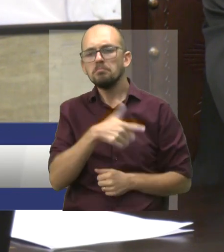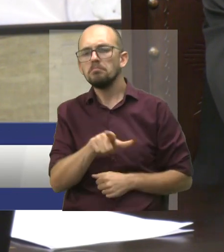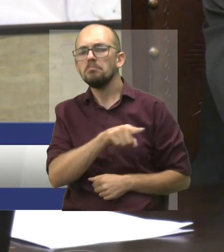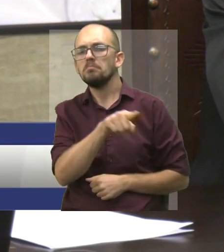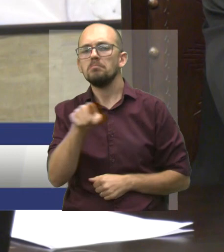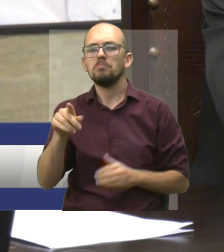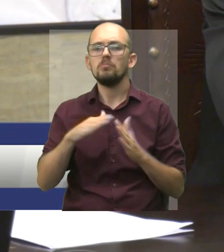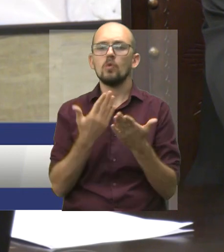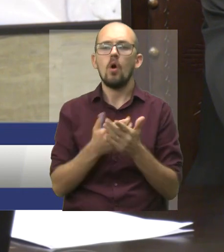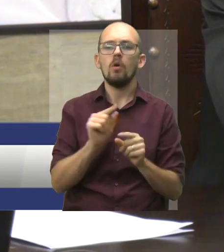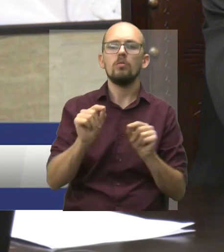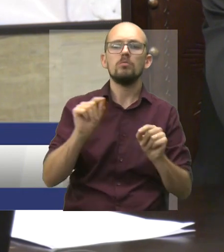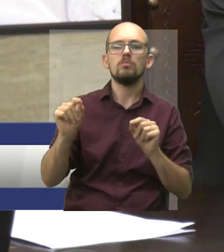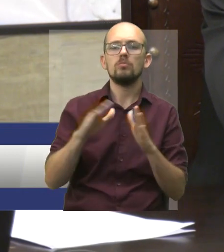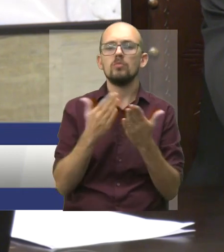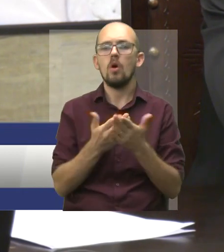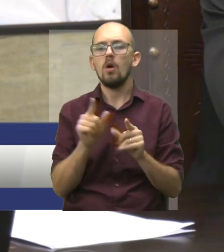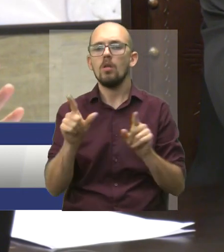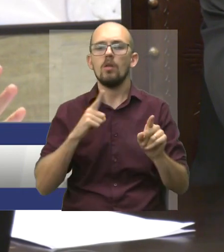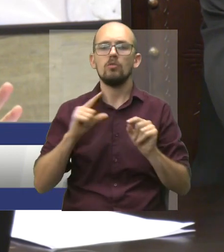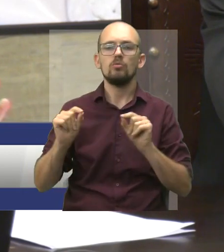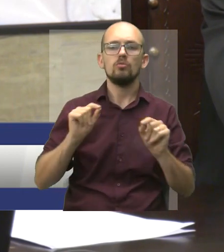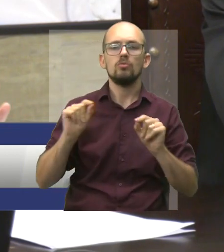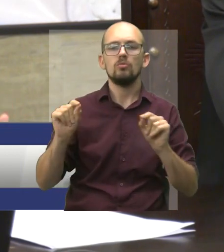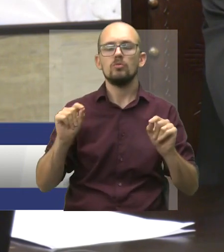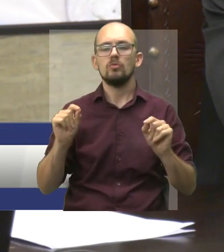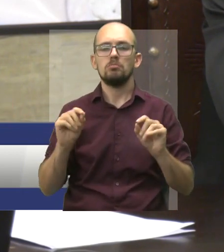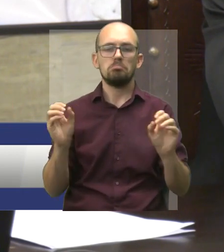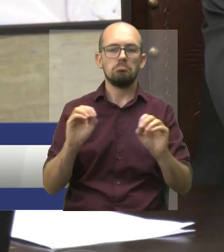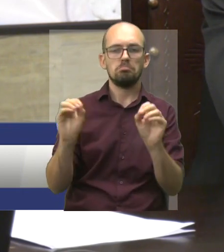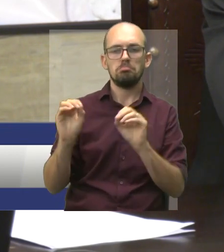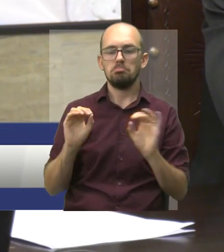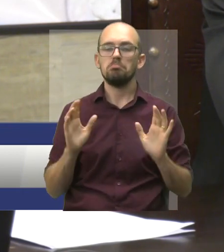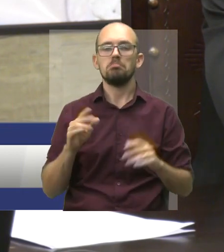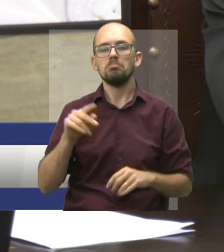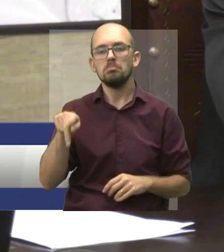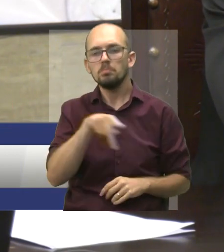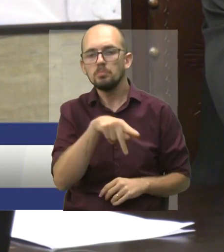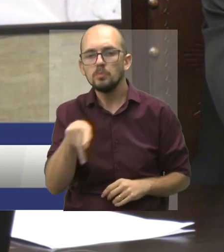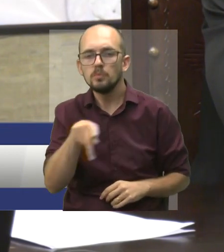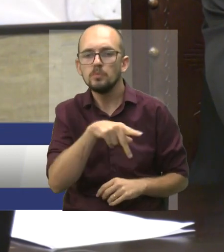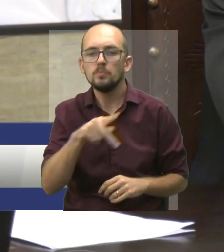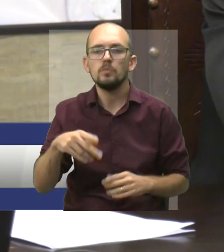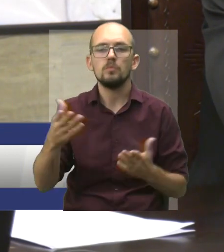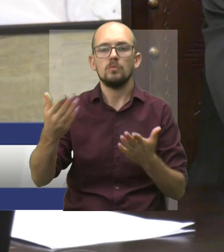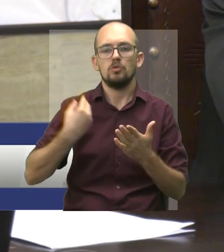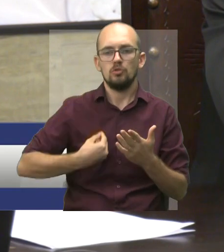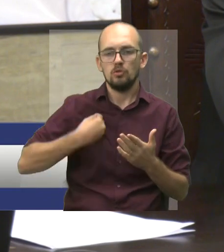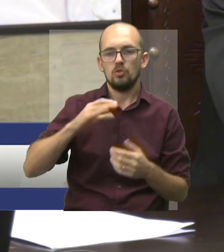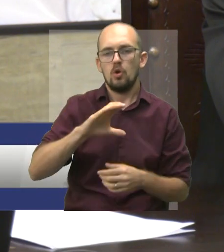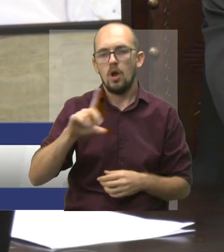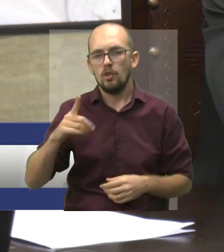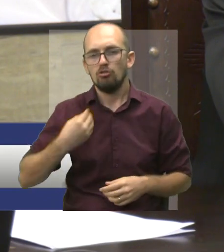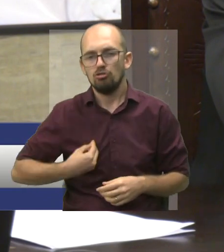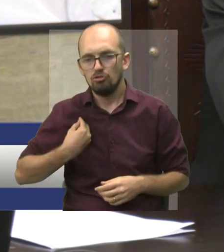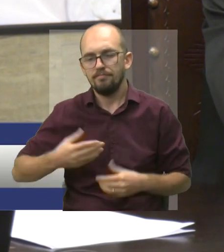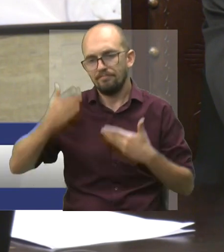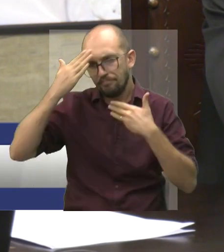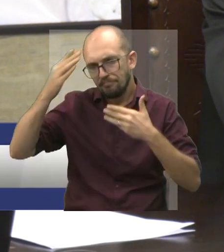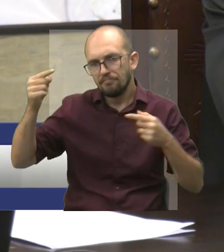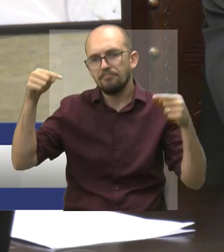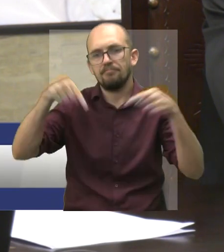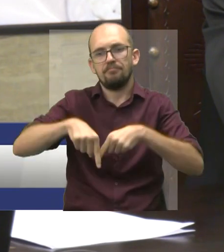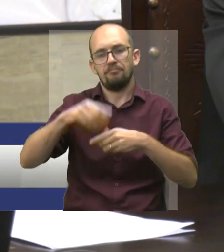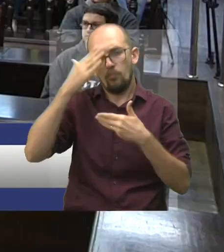aqui representada? Não? Aos professores, ao coordenador que está aqui presente também, muito obrigado